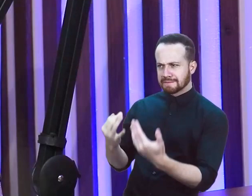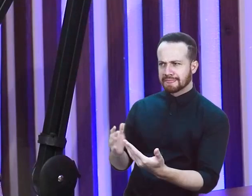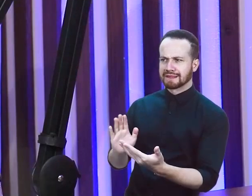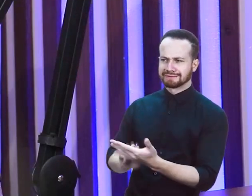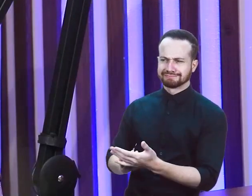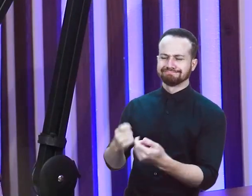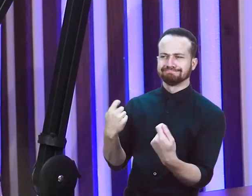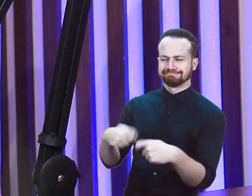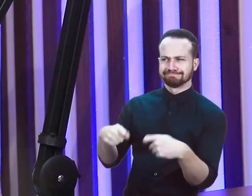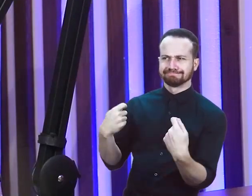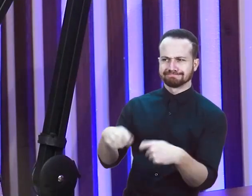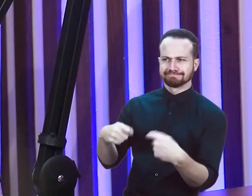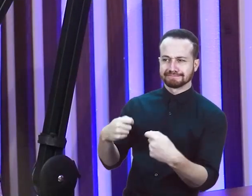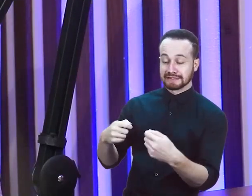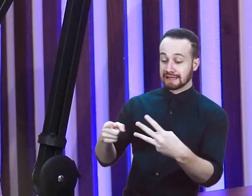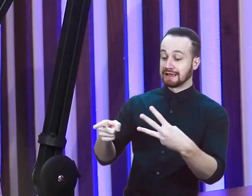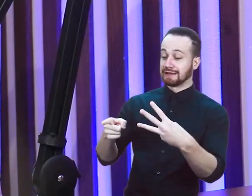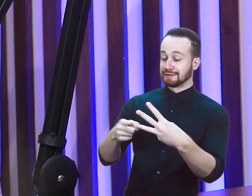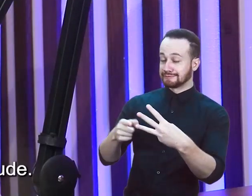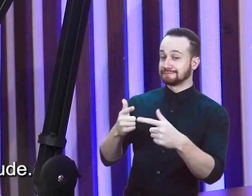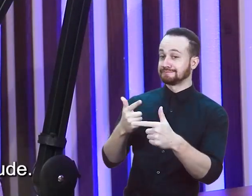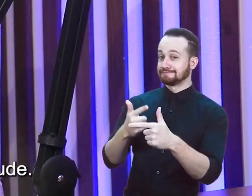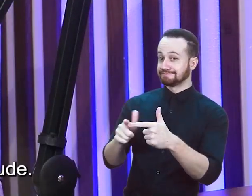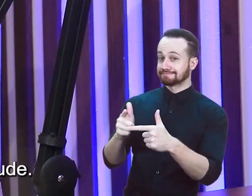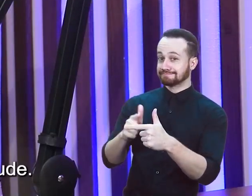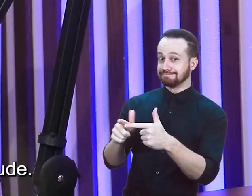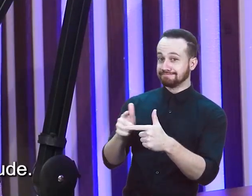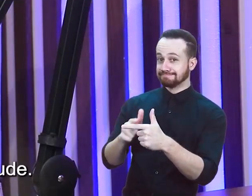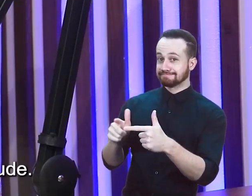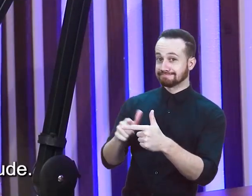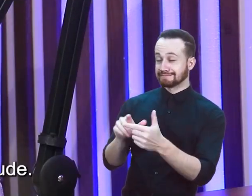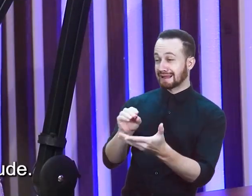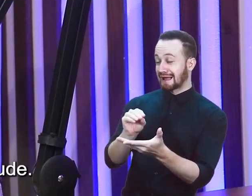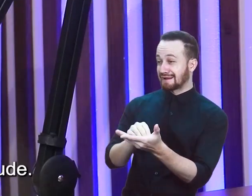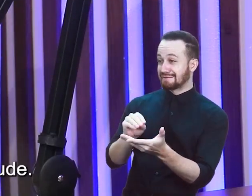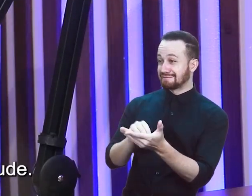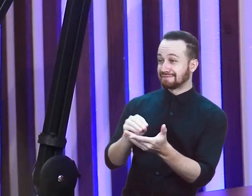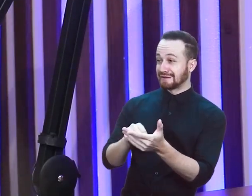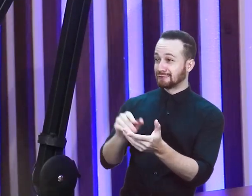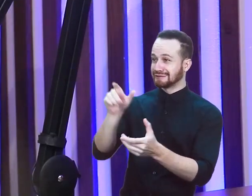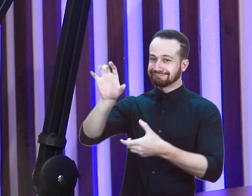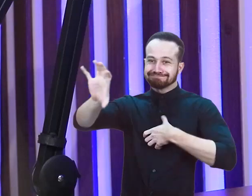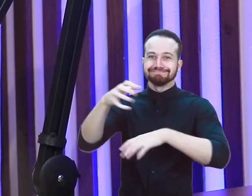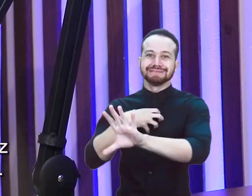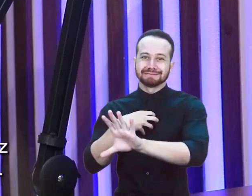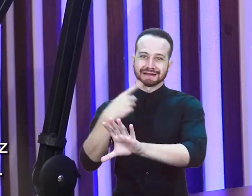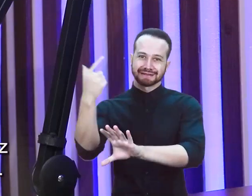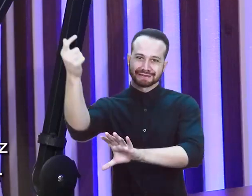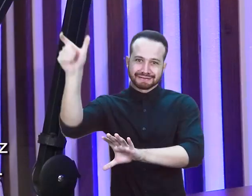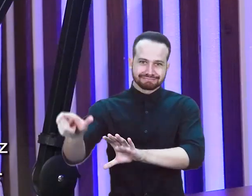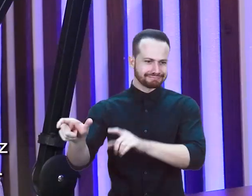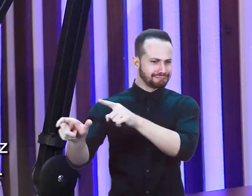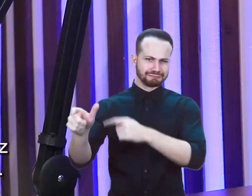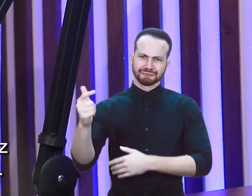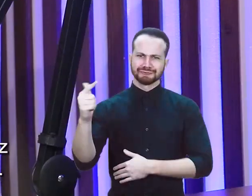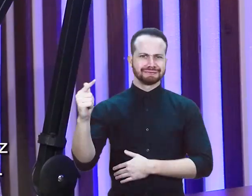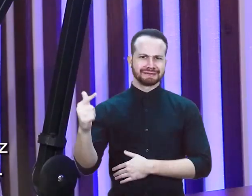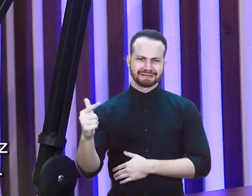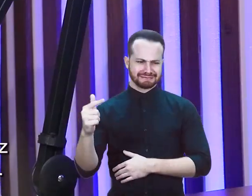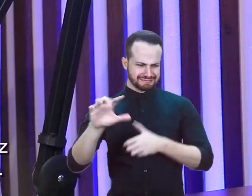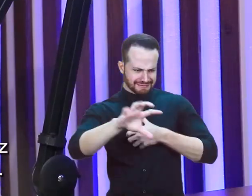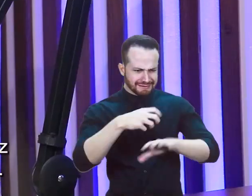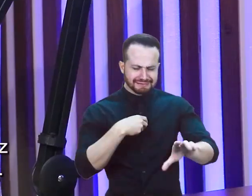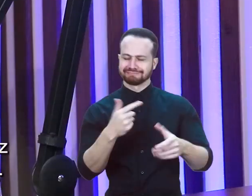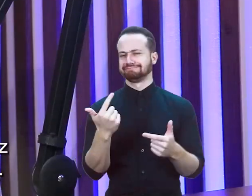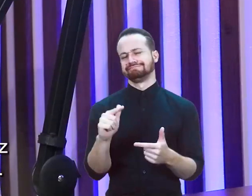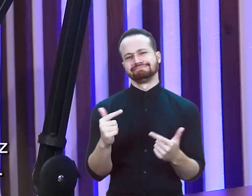necessidade, que é o terceiro prejuízo, é a insensibilidade da branquitude. Porque, e aí é a segunda vez que